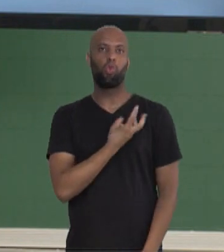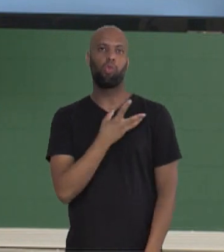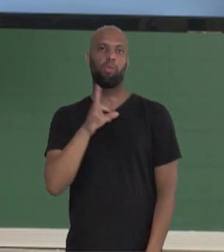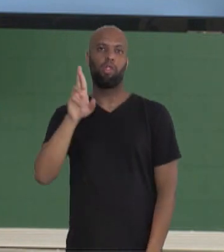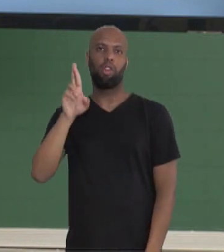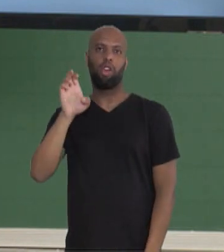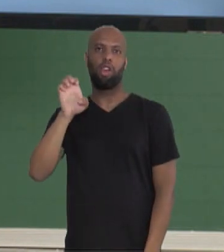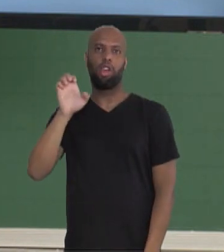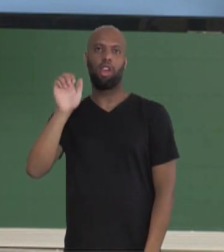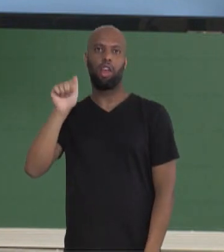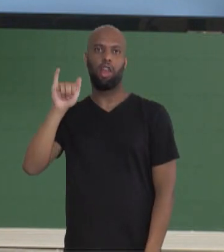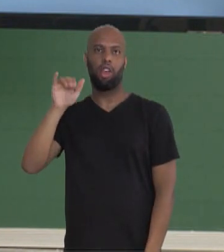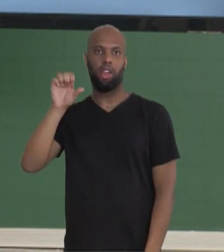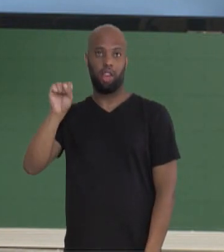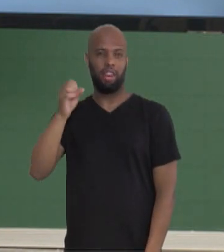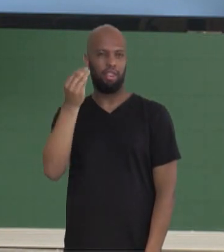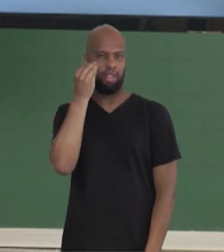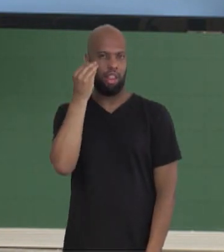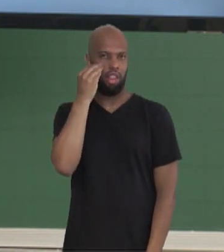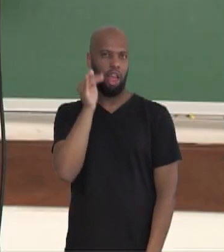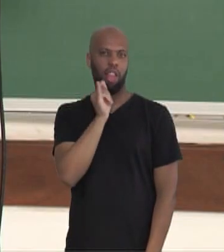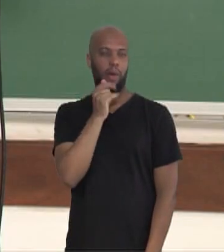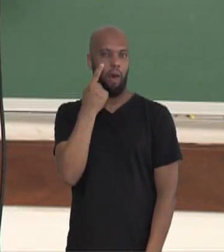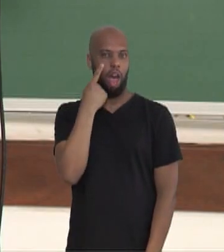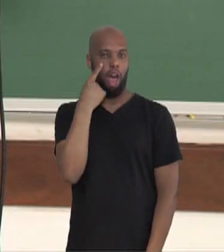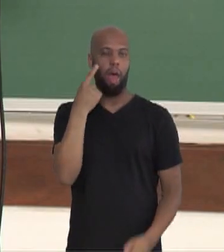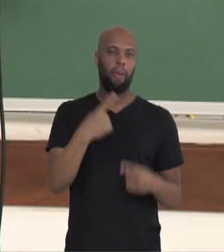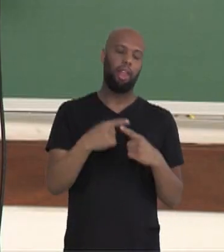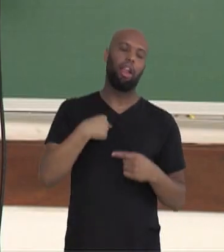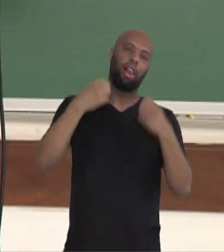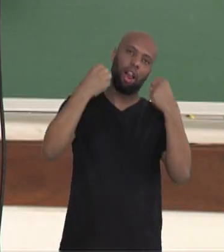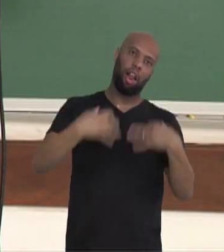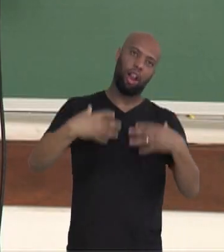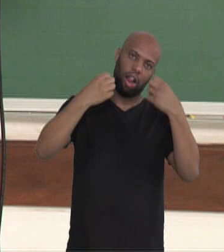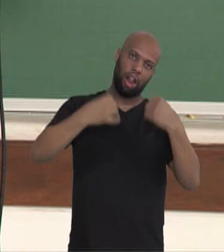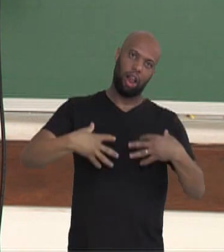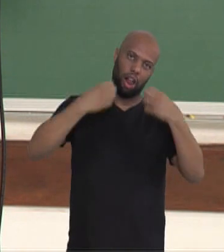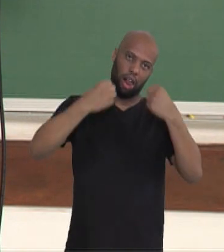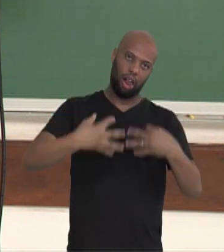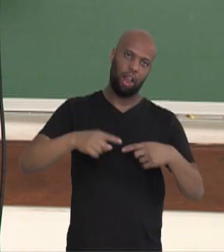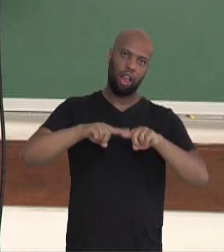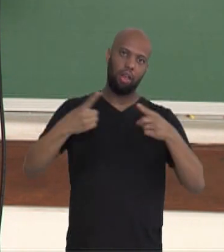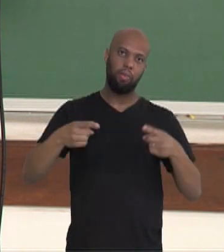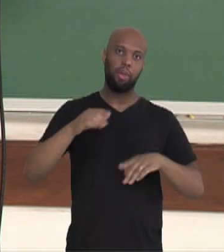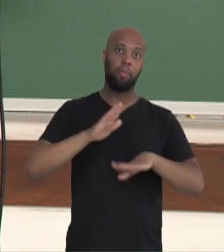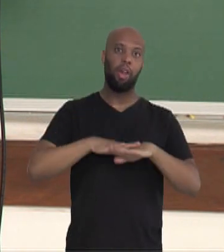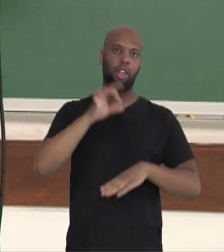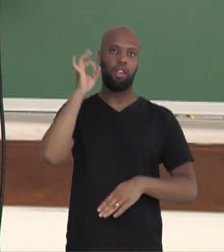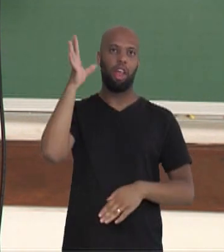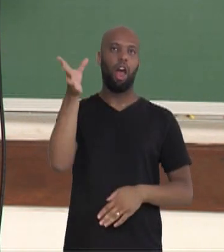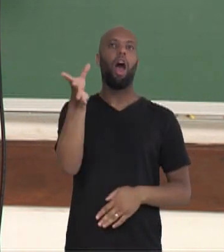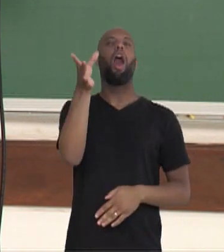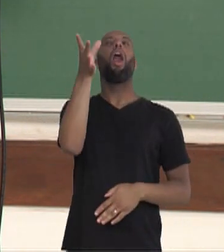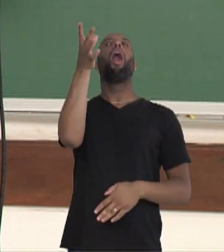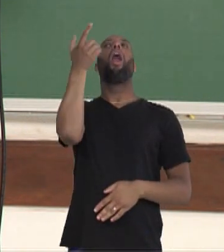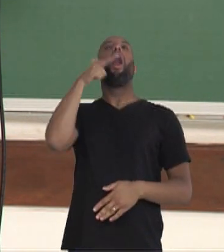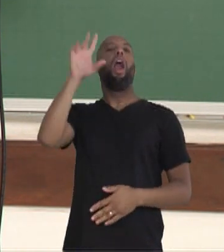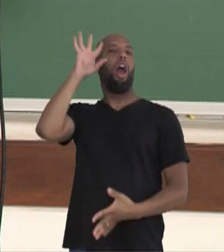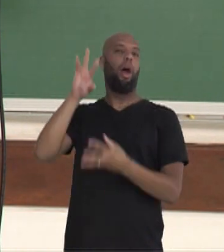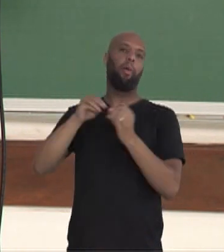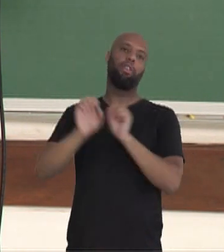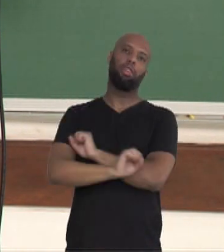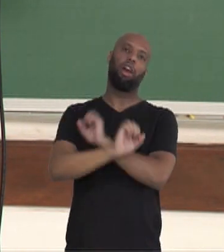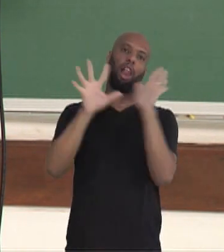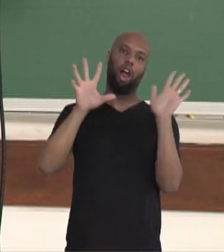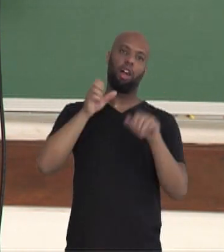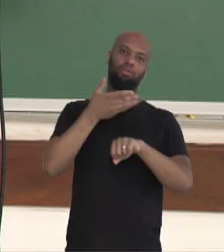e tentar entender isso num exemplo, porque a professora pode ficar explicando, mas às vezes a gente consegue compreender melhor quando a gente utiliza de